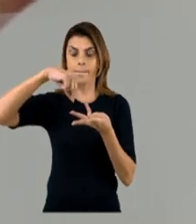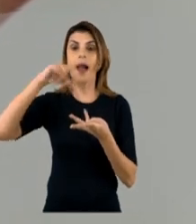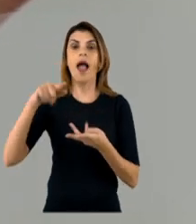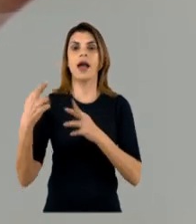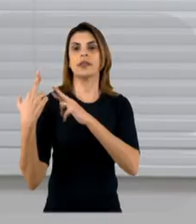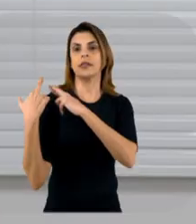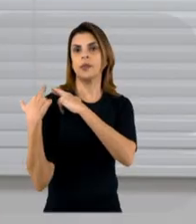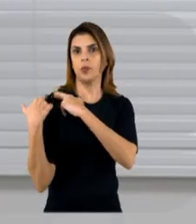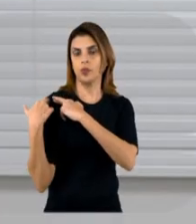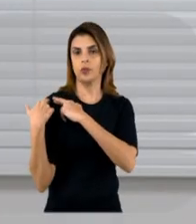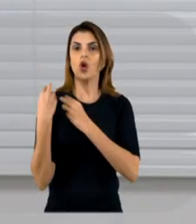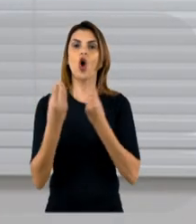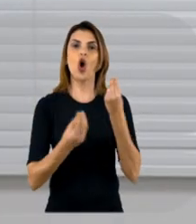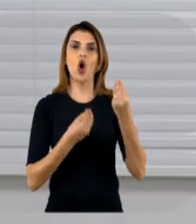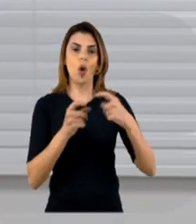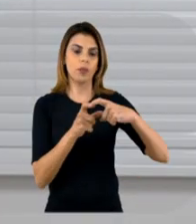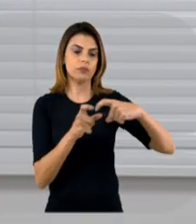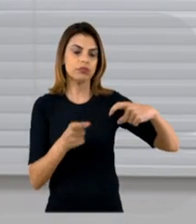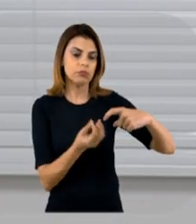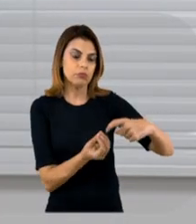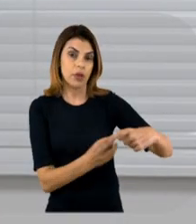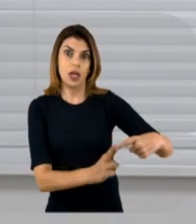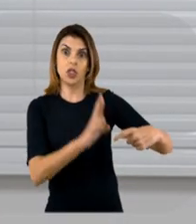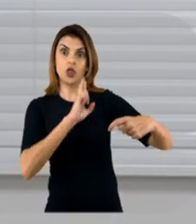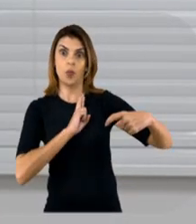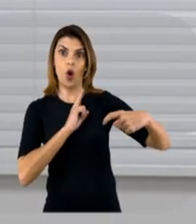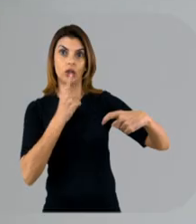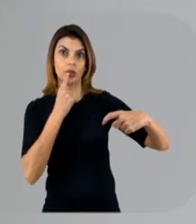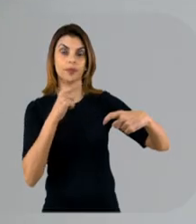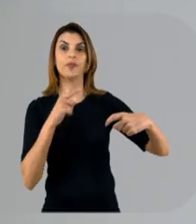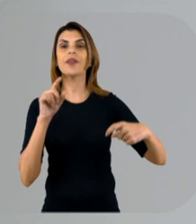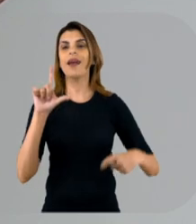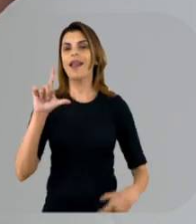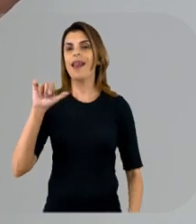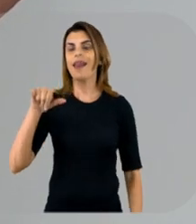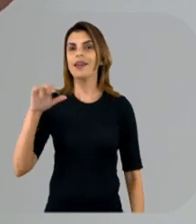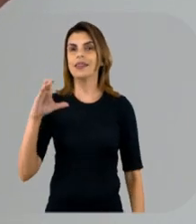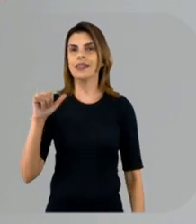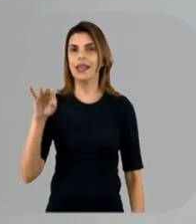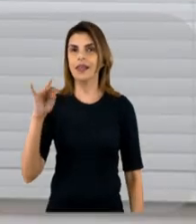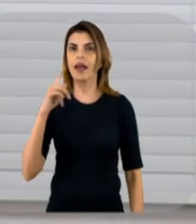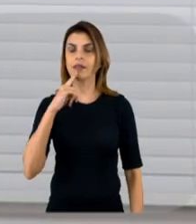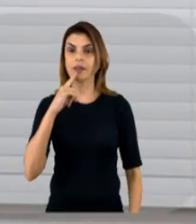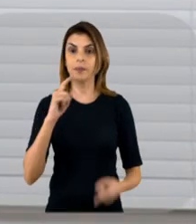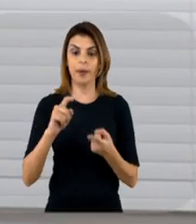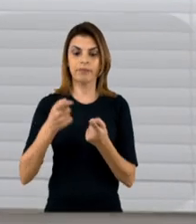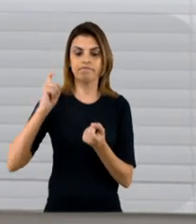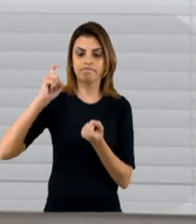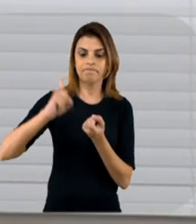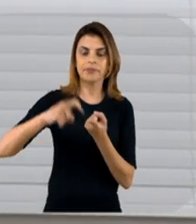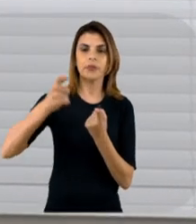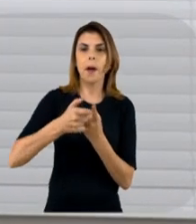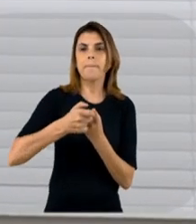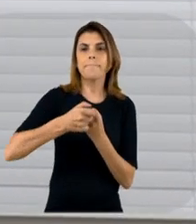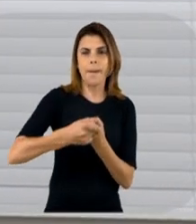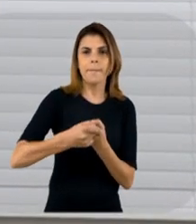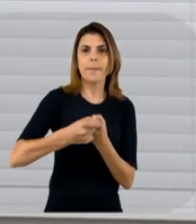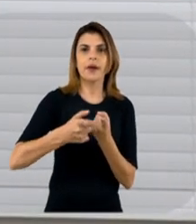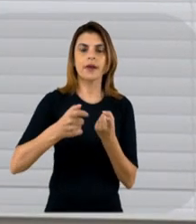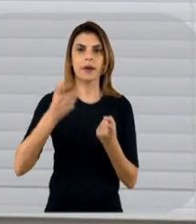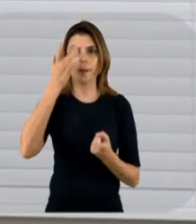responsável pela execução da reação em si lanceta para que se faça a punção do dedo do nosso